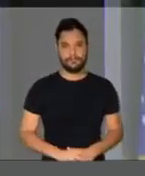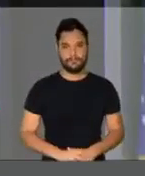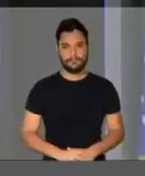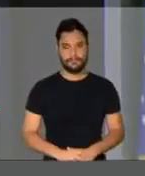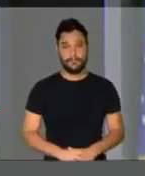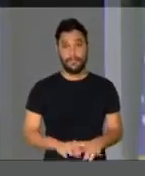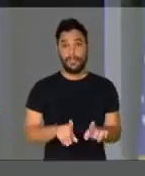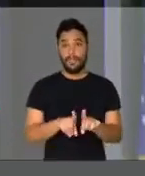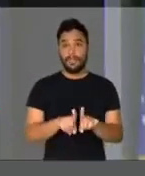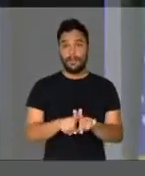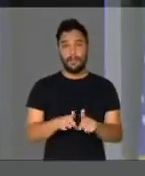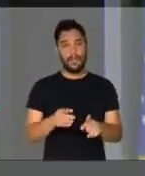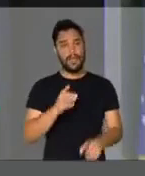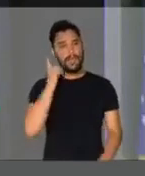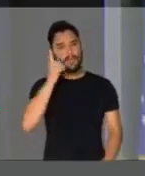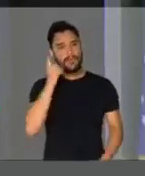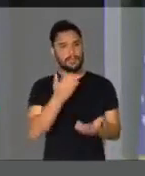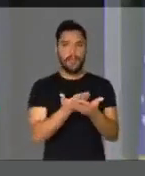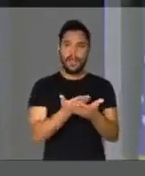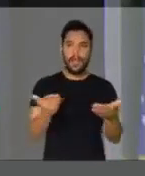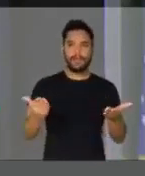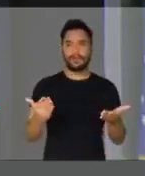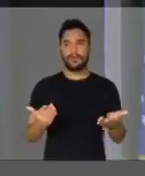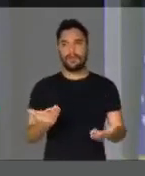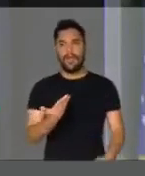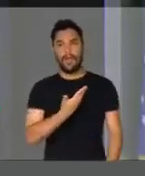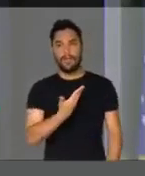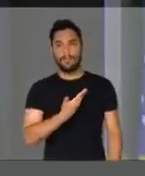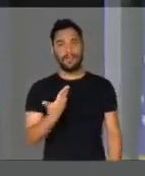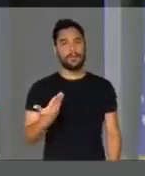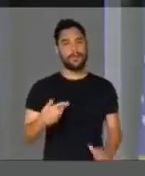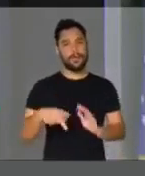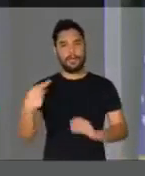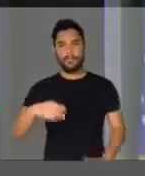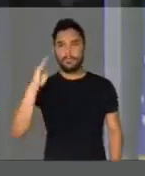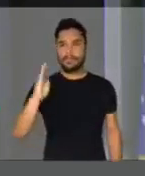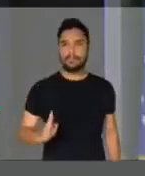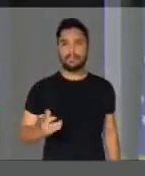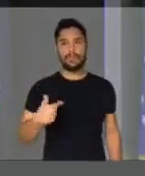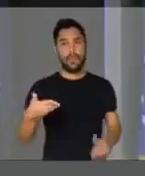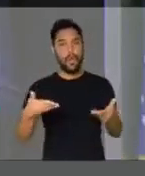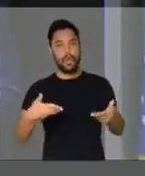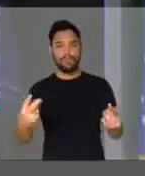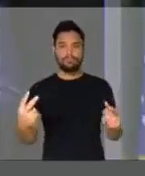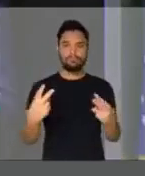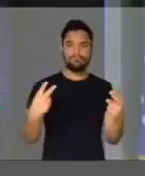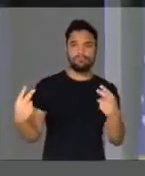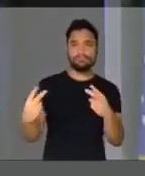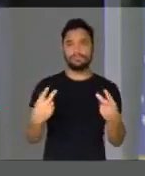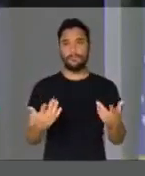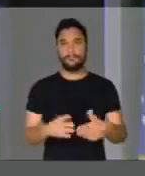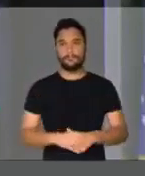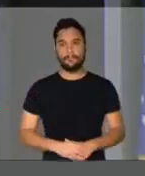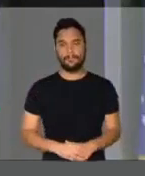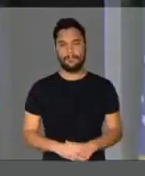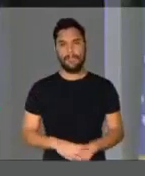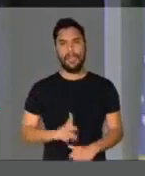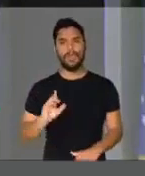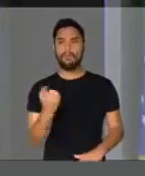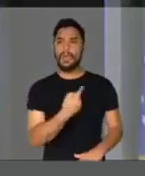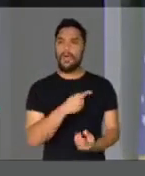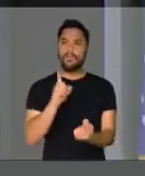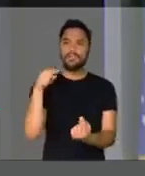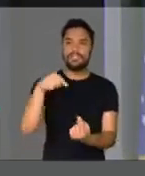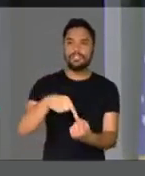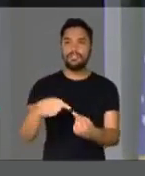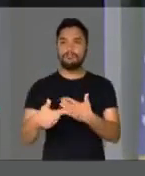No entanto, excelentíssimos deputados, nobres brasileiros e mato-grossenses que hoje nos escutam, nossa função e ofício,